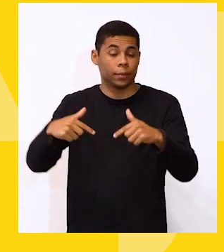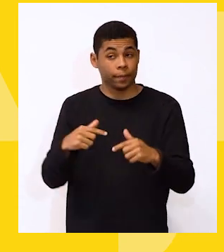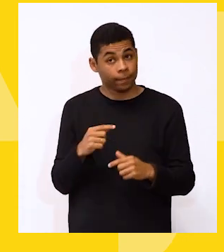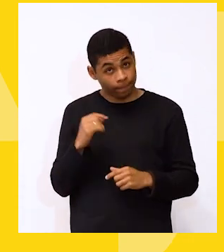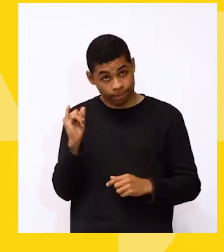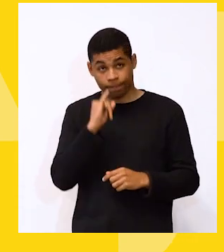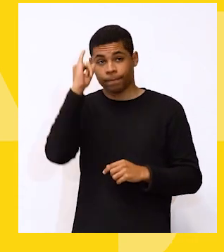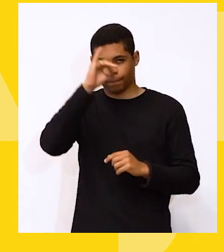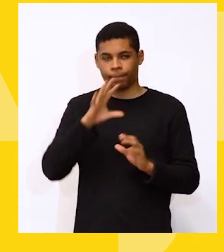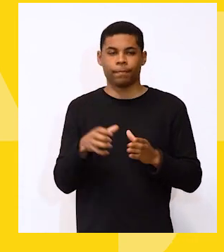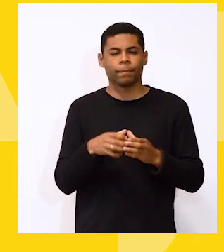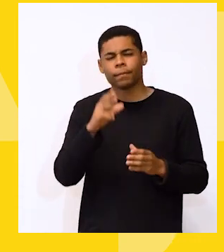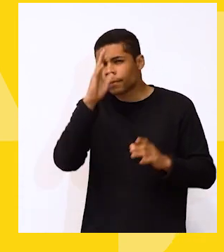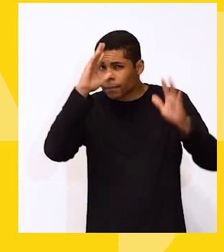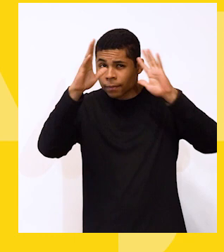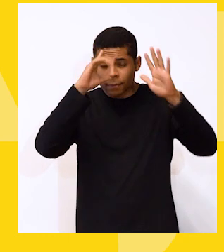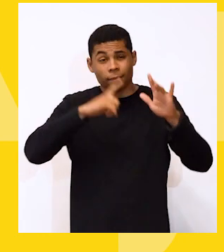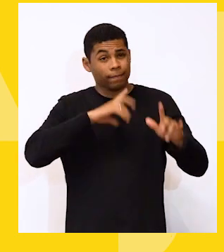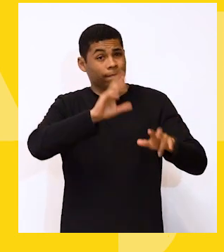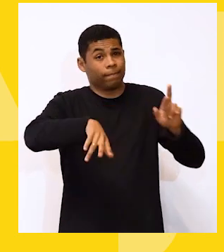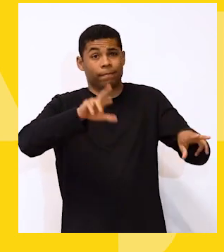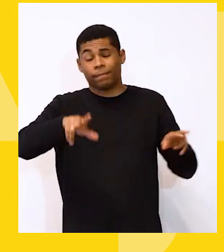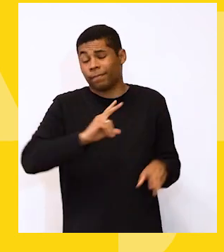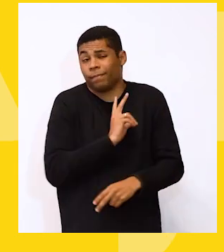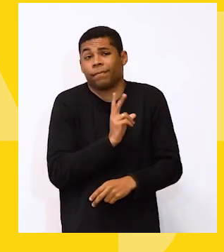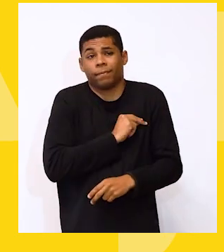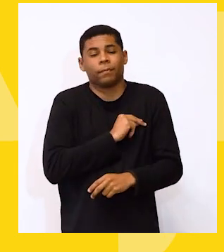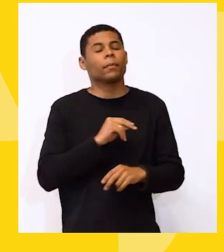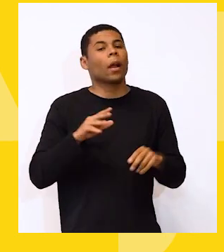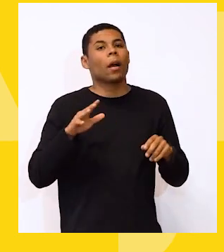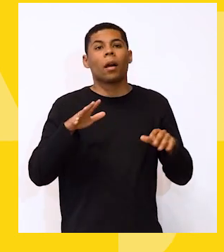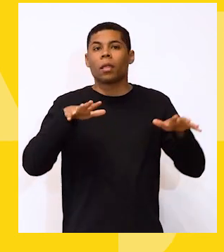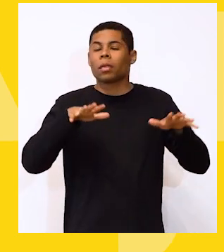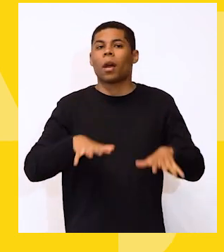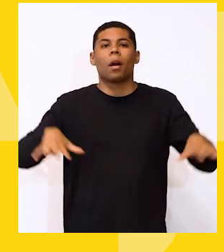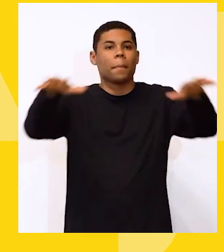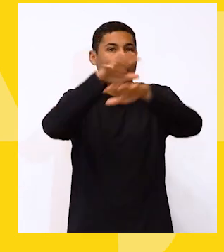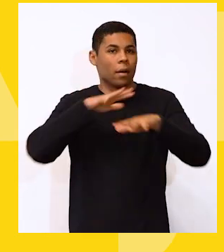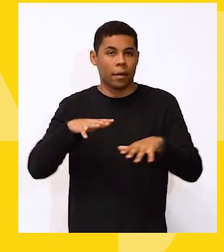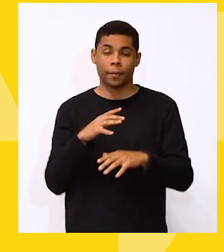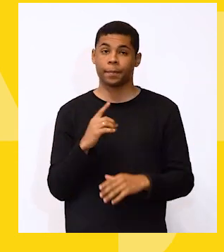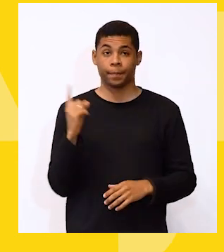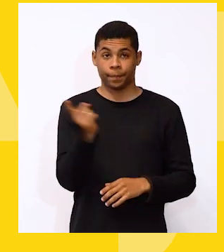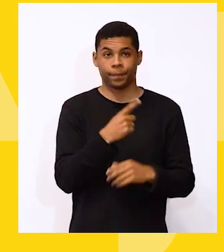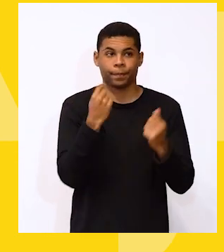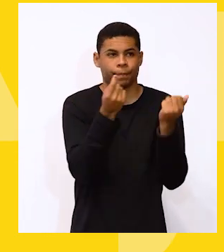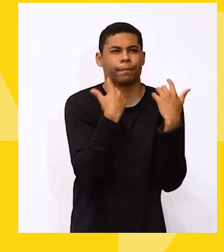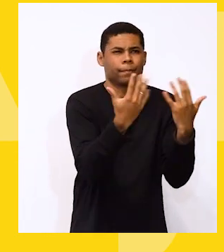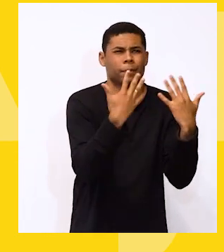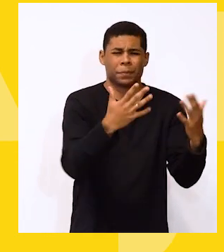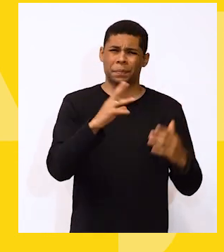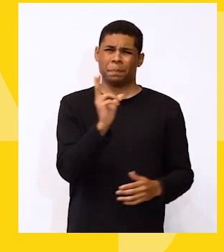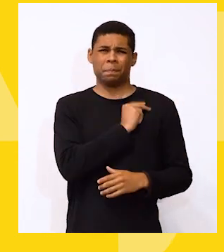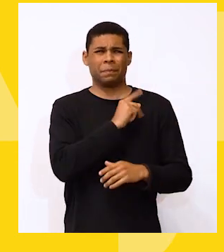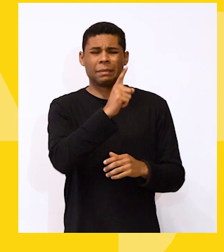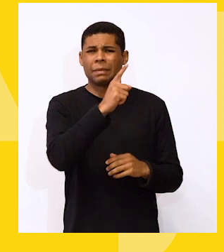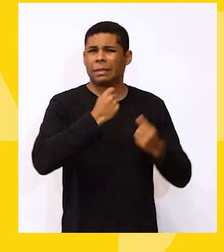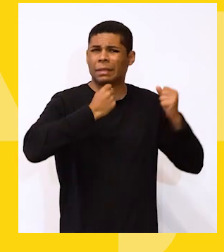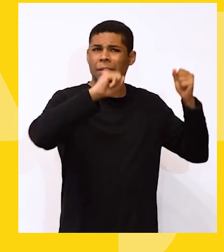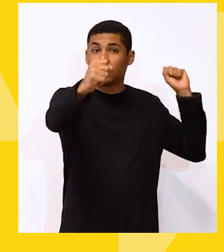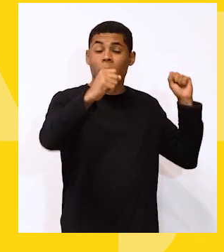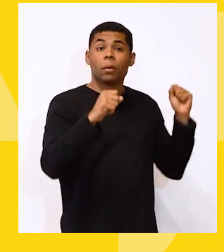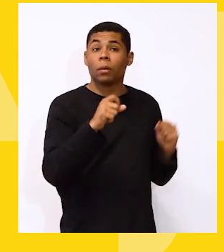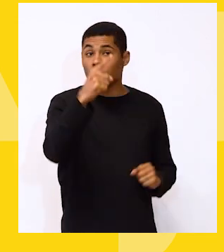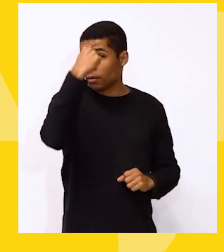Vocês imaginam com a diversidade que tem com o tamanho que é a nossa Avicultura pecuária como é que você define